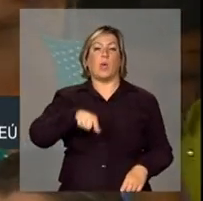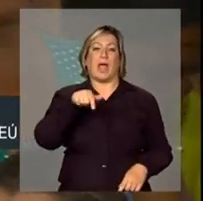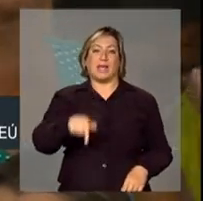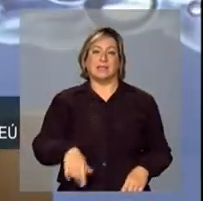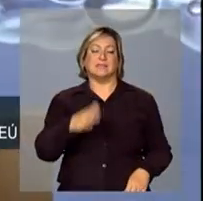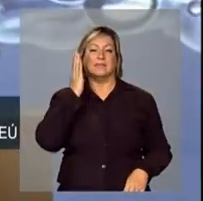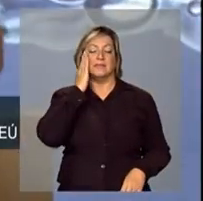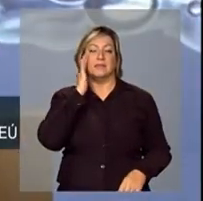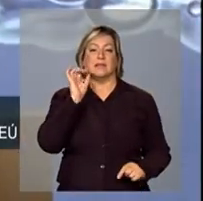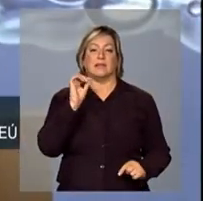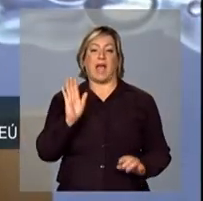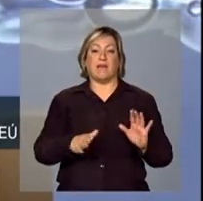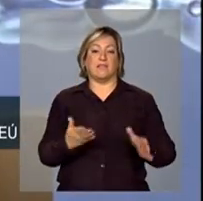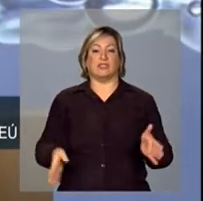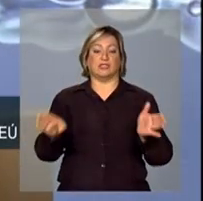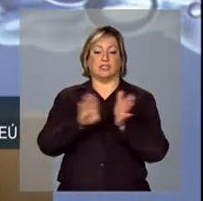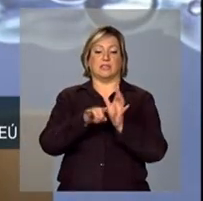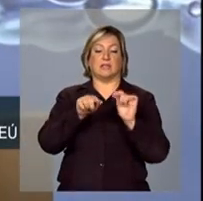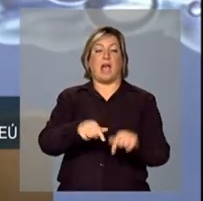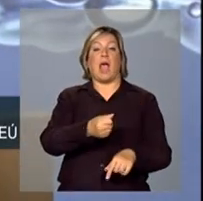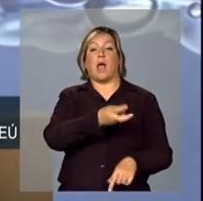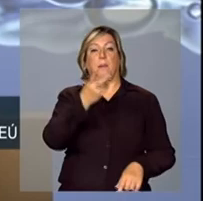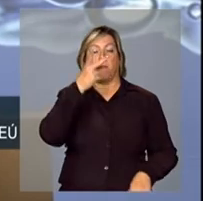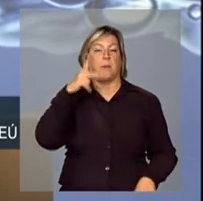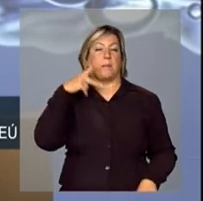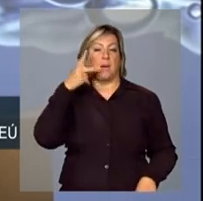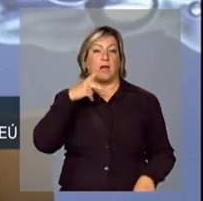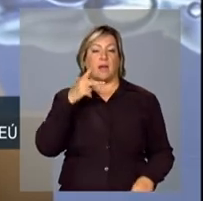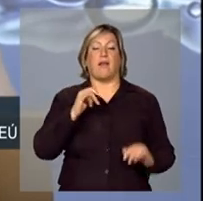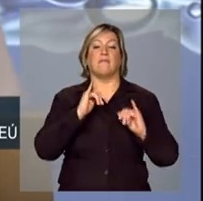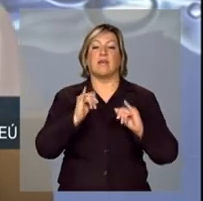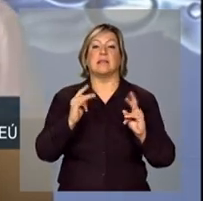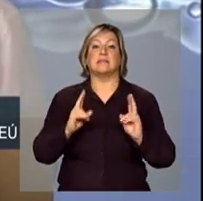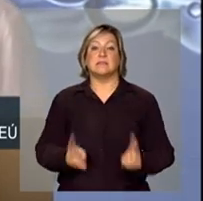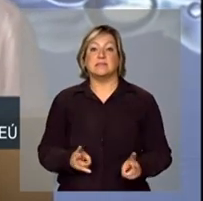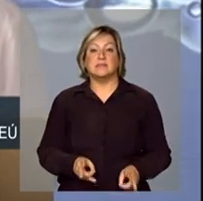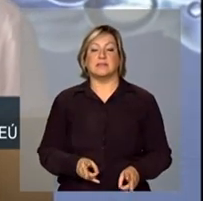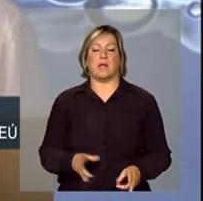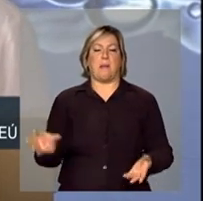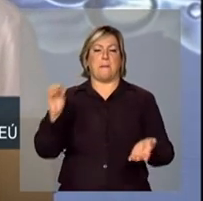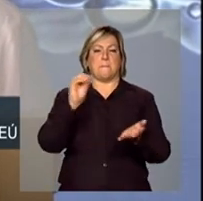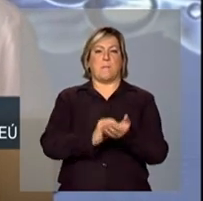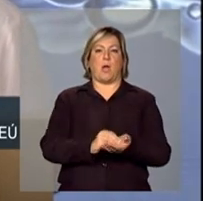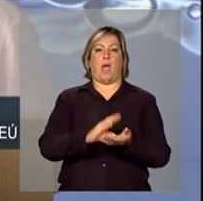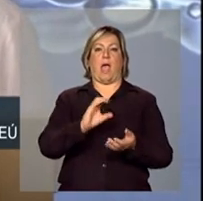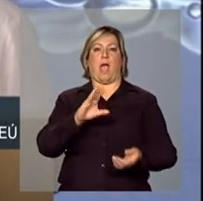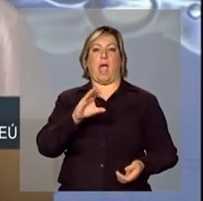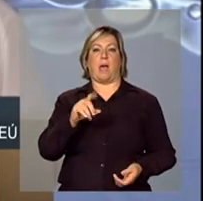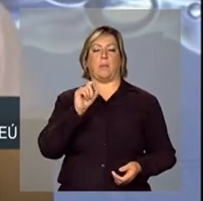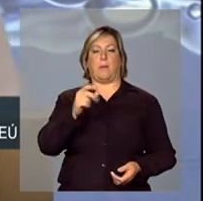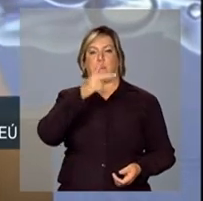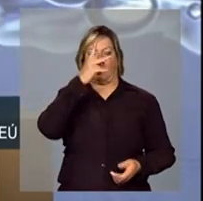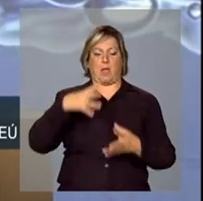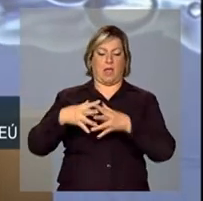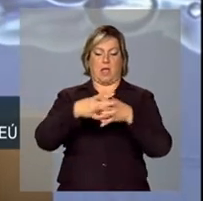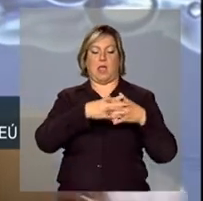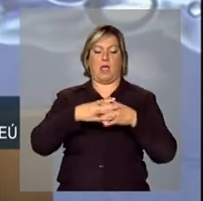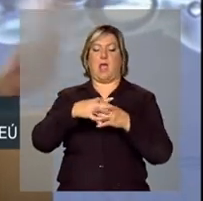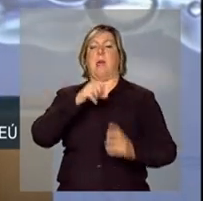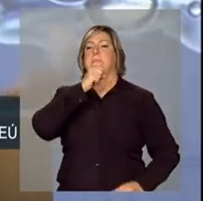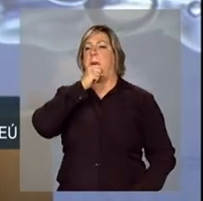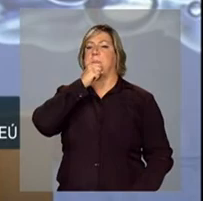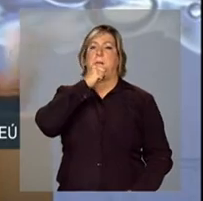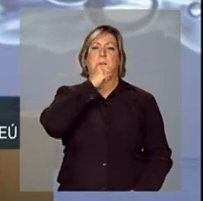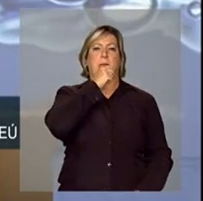alguém, e a velha política fazia, era botar um cabo eleitoral em cima do caminhão e dizer: vai